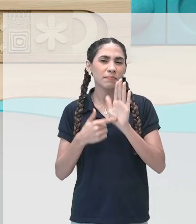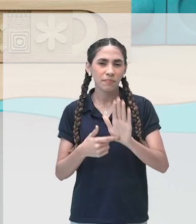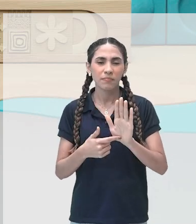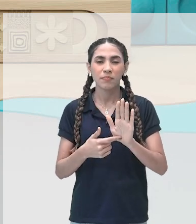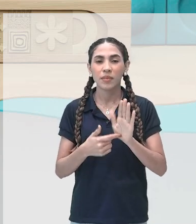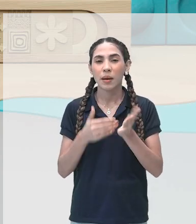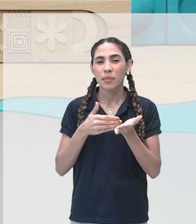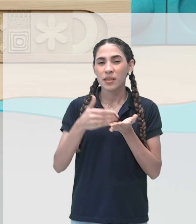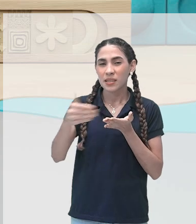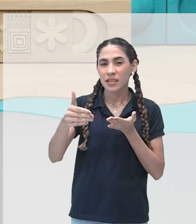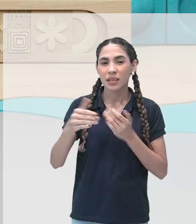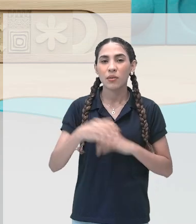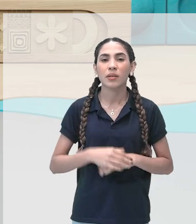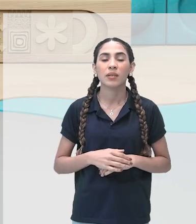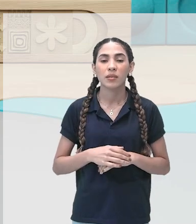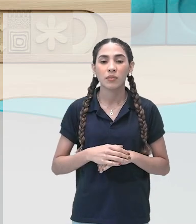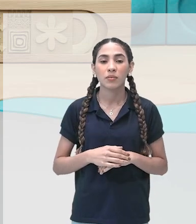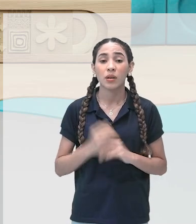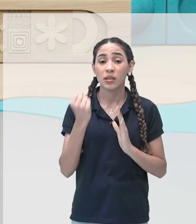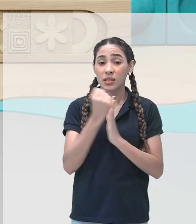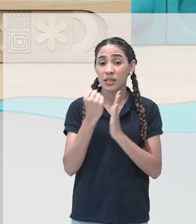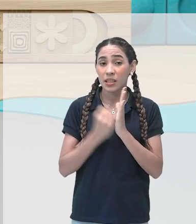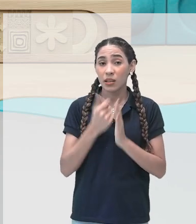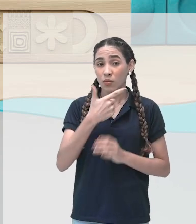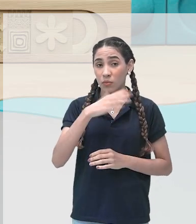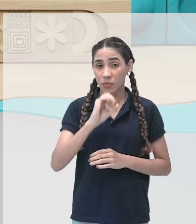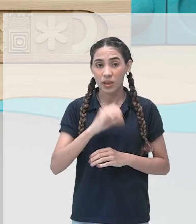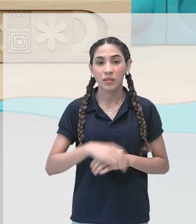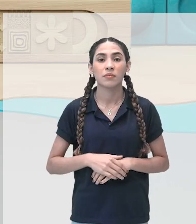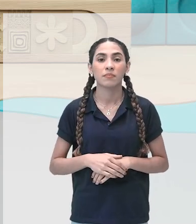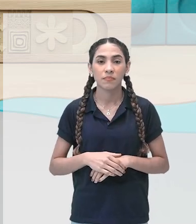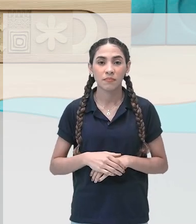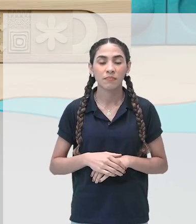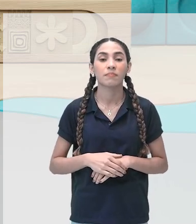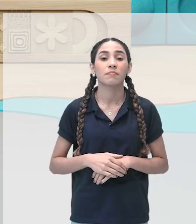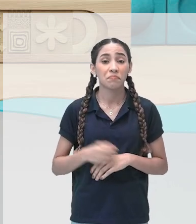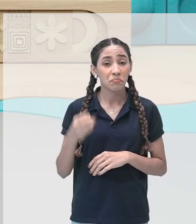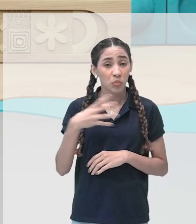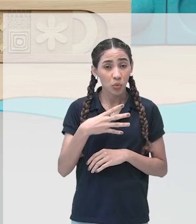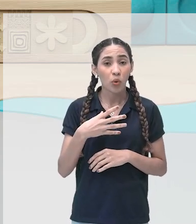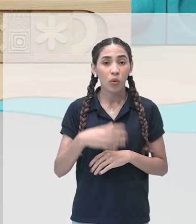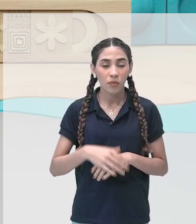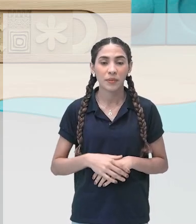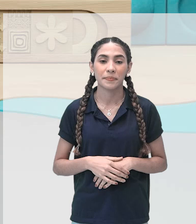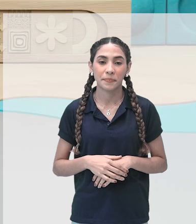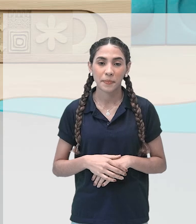na nossa cultura ocidental já no início do século XX, ou seja, bem mais recente,